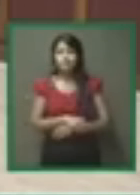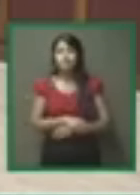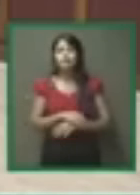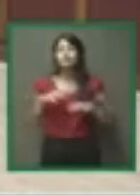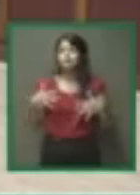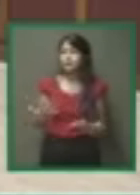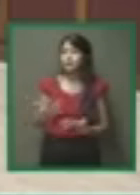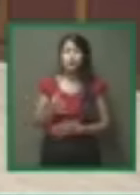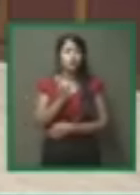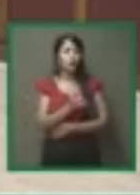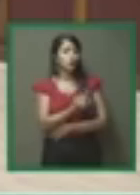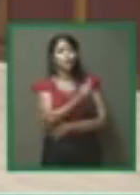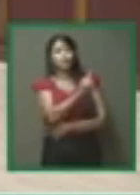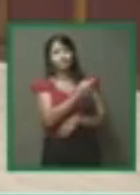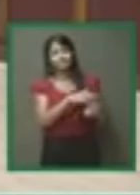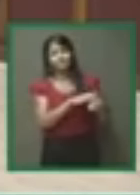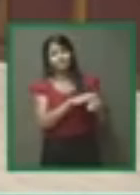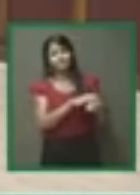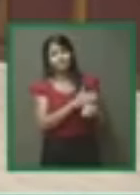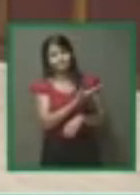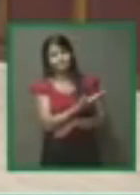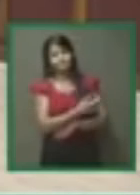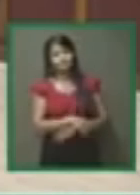Eu só tinha ele de irmão.